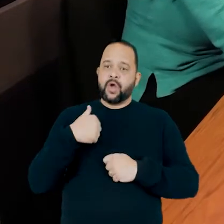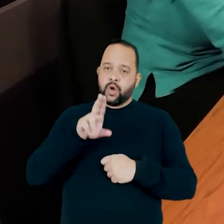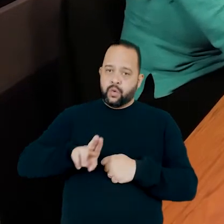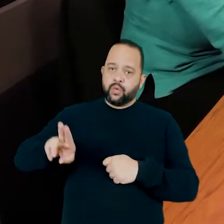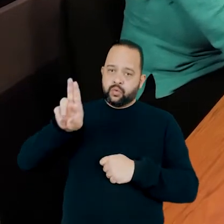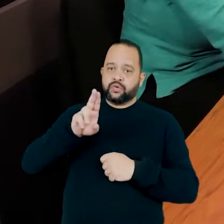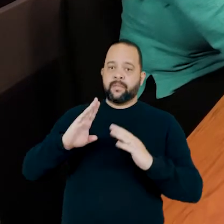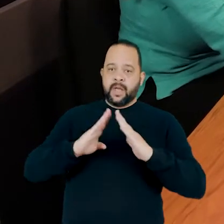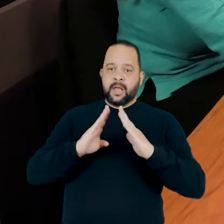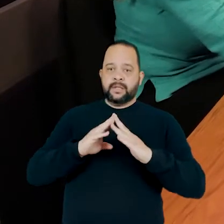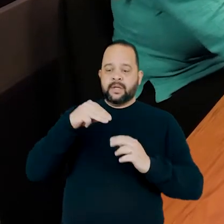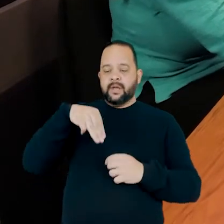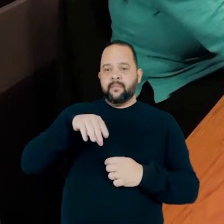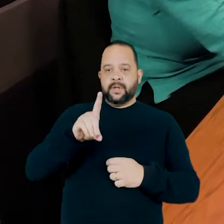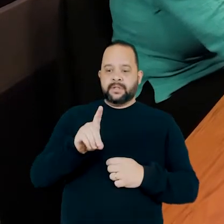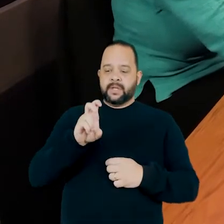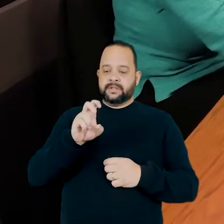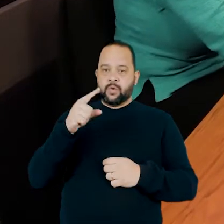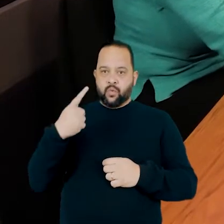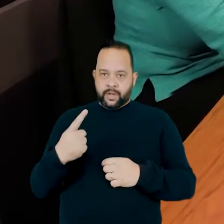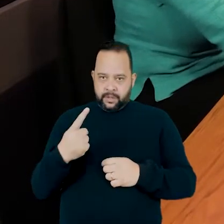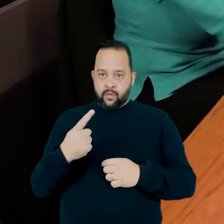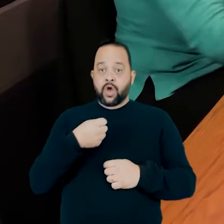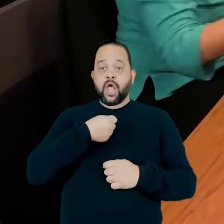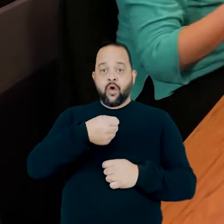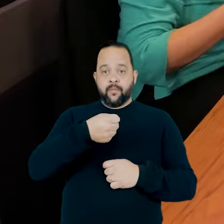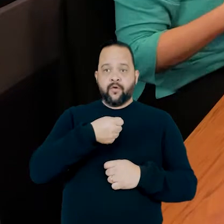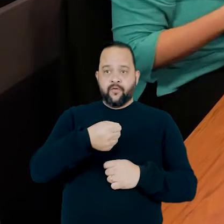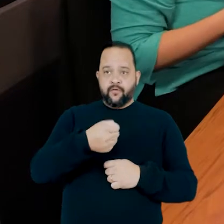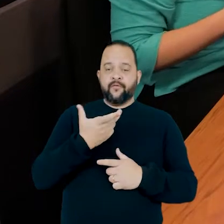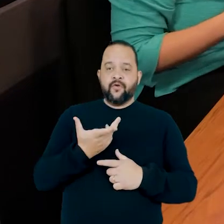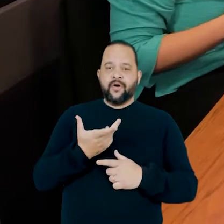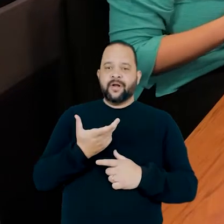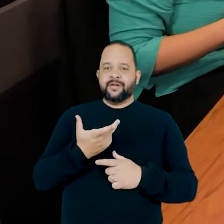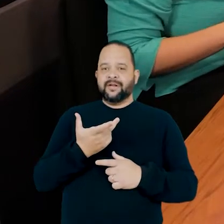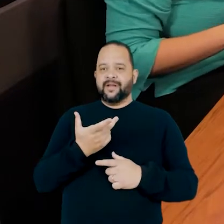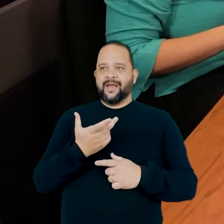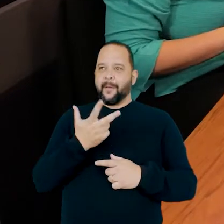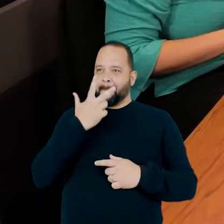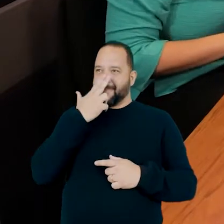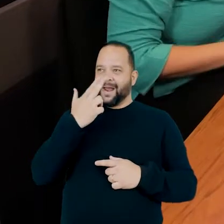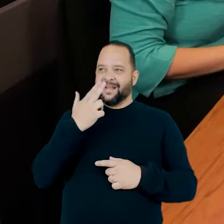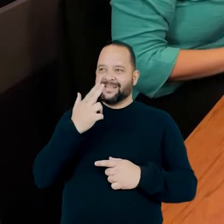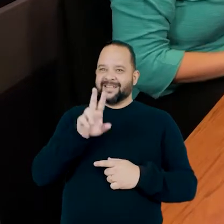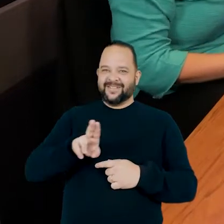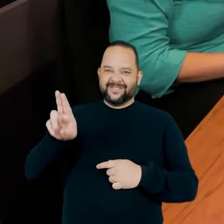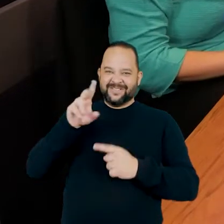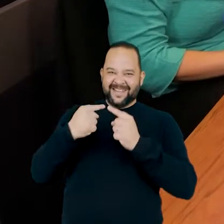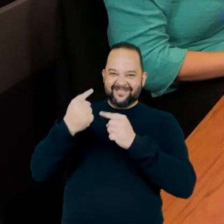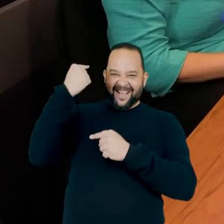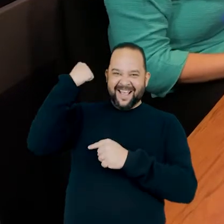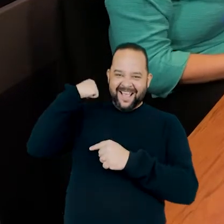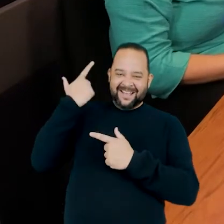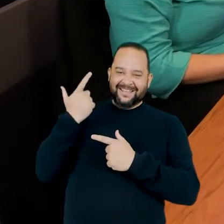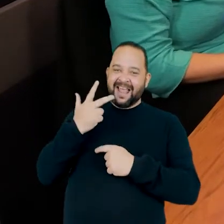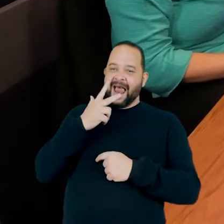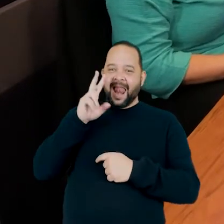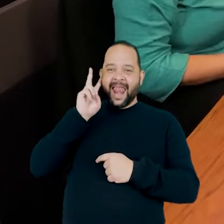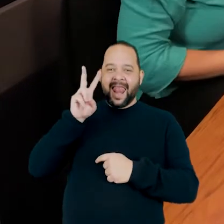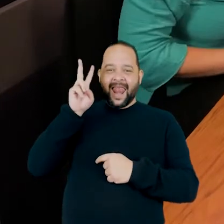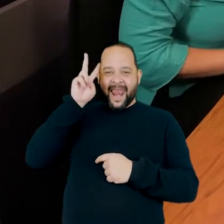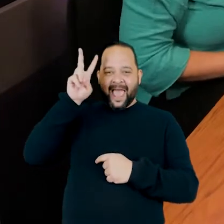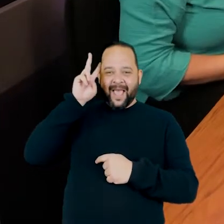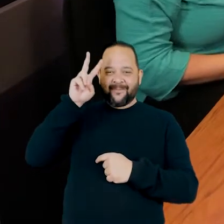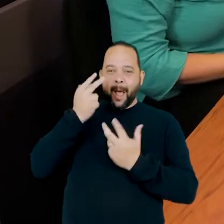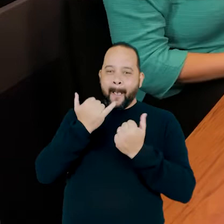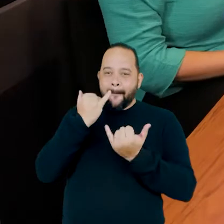minha casa o MV51, que é um microfone que ele já vem no estilo retrô. Lembra muito aquele microfone do Elvis, tá lembrando?